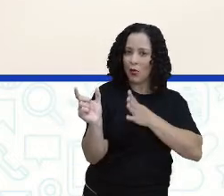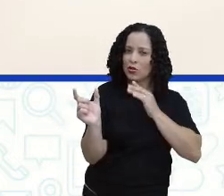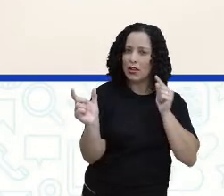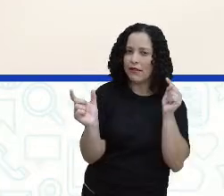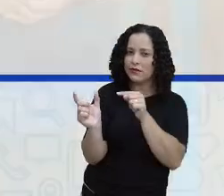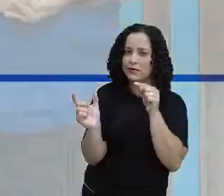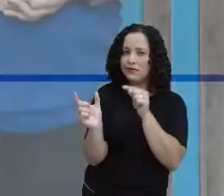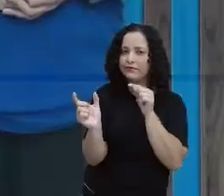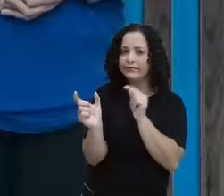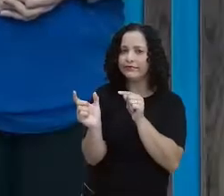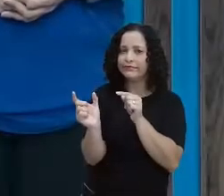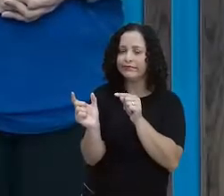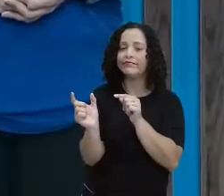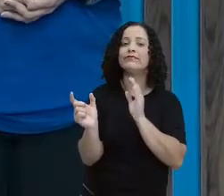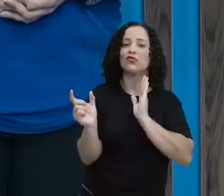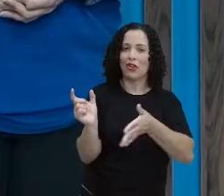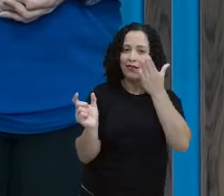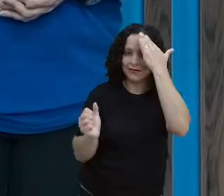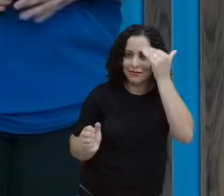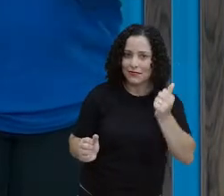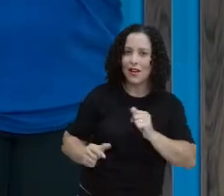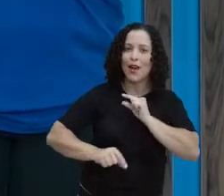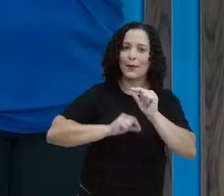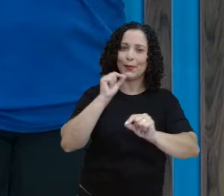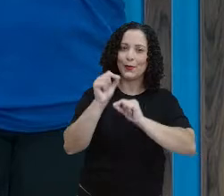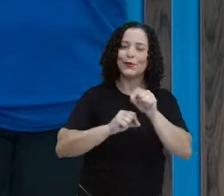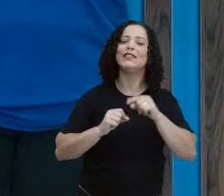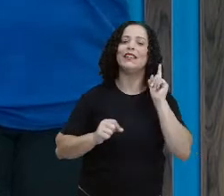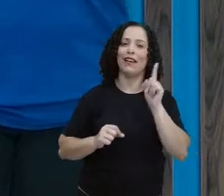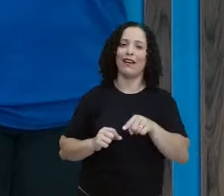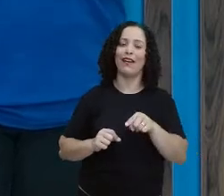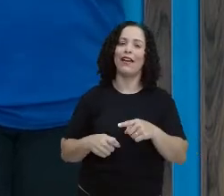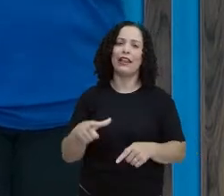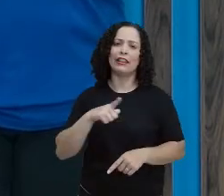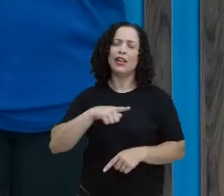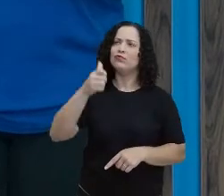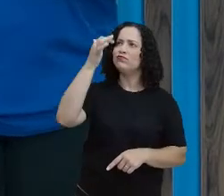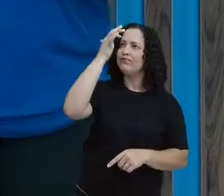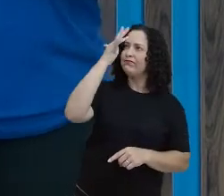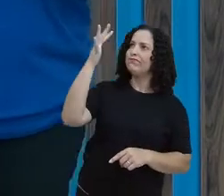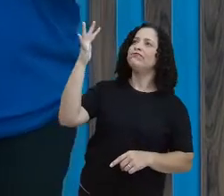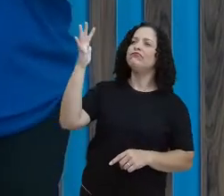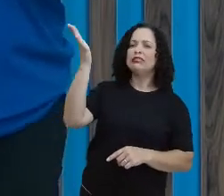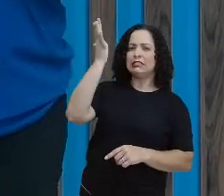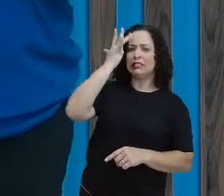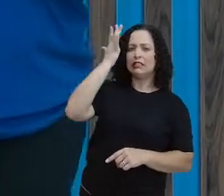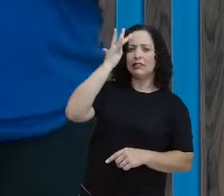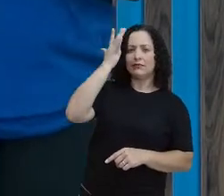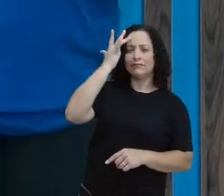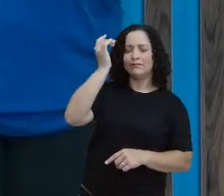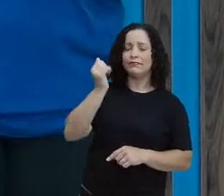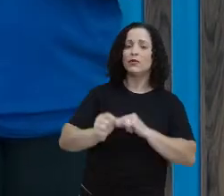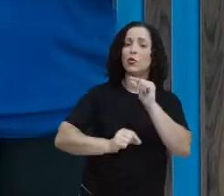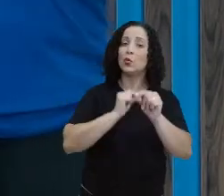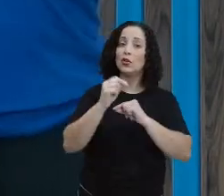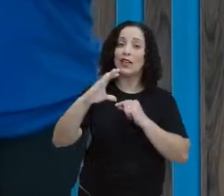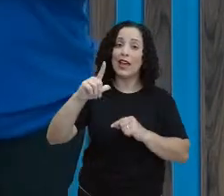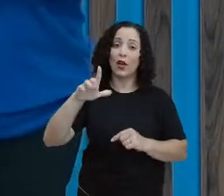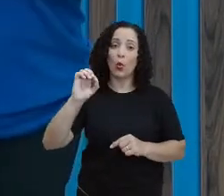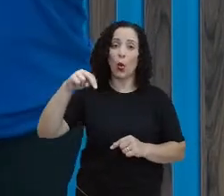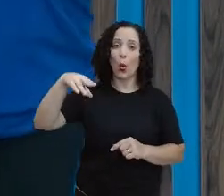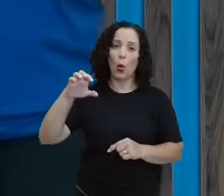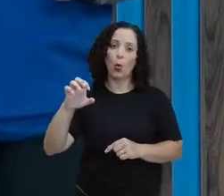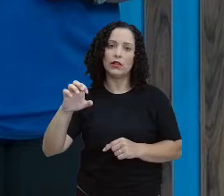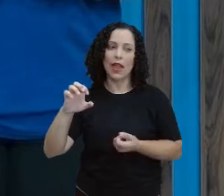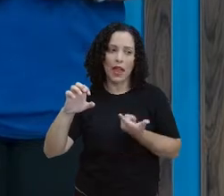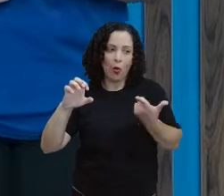de clone, já imagina o que seja, né? Pelo menos tem aquela noção que clone é o quê? É um outro